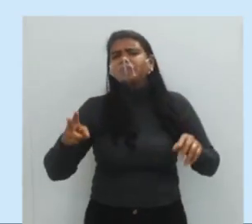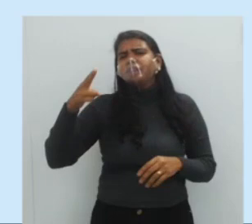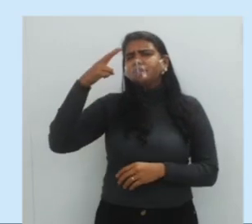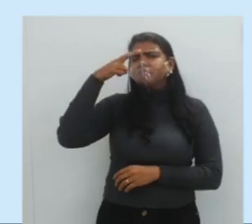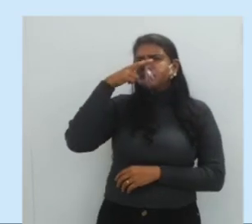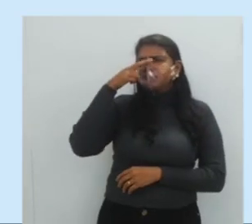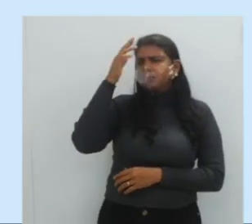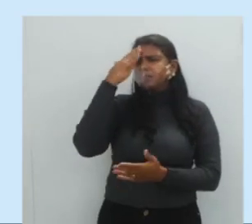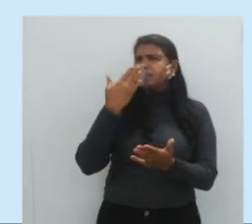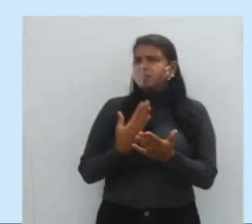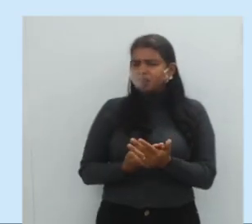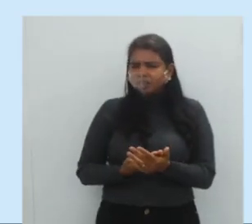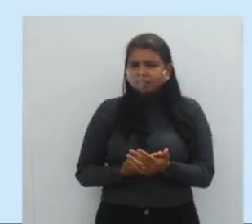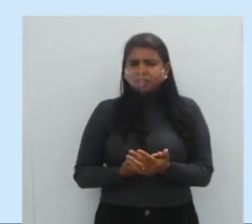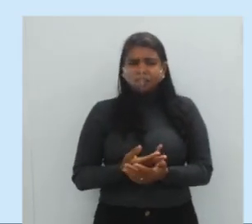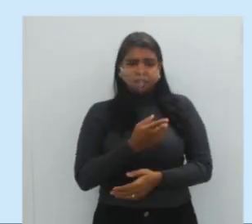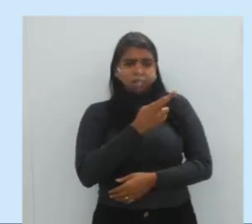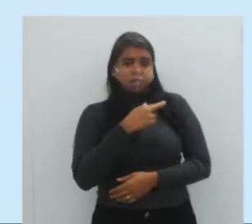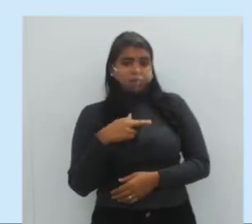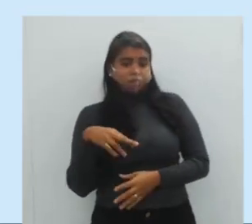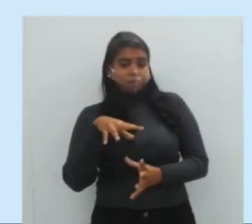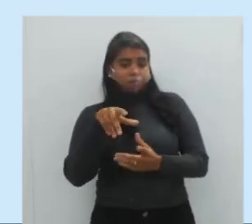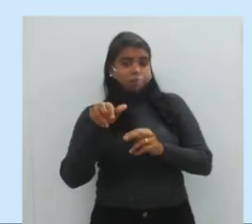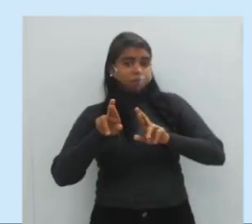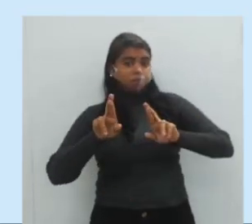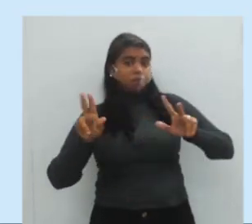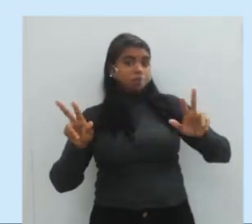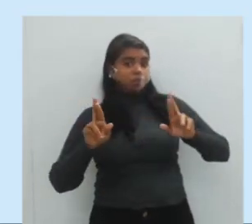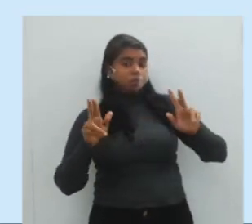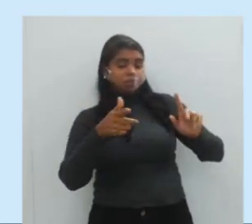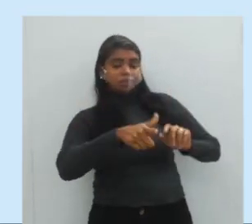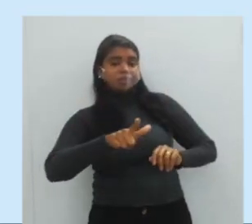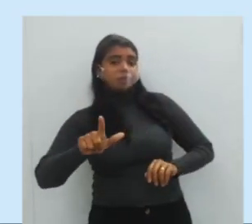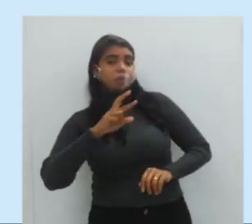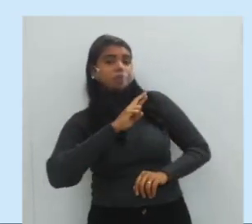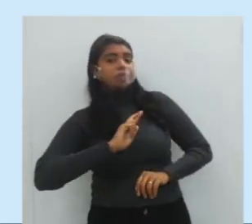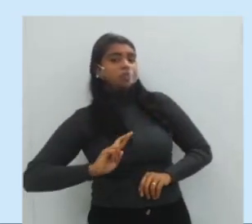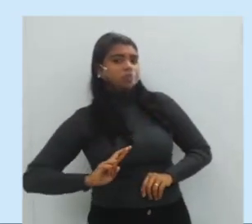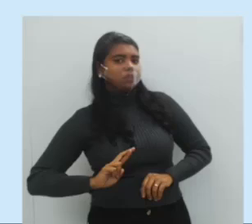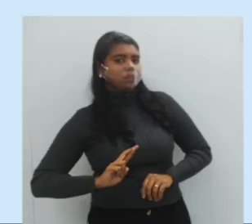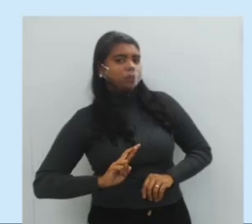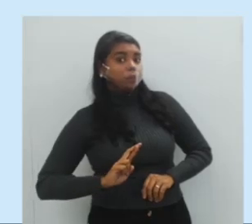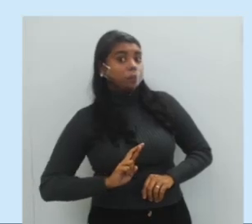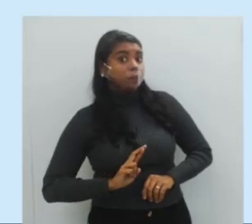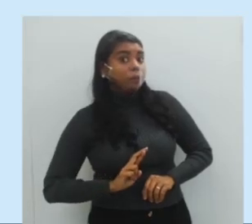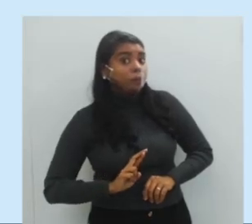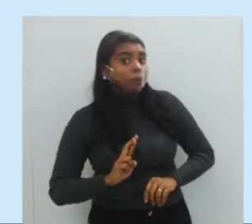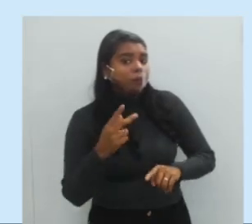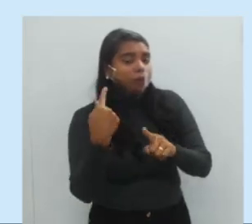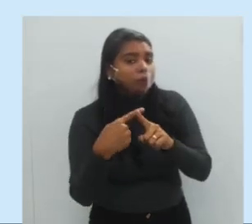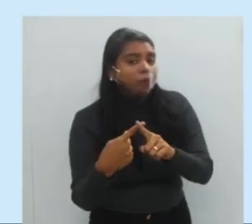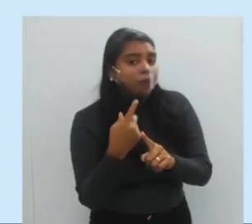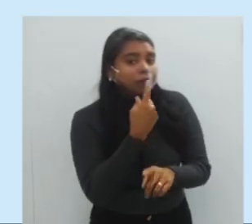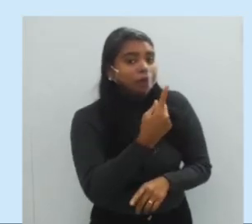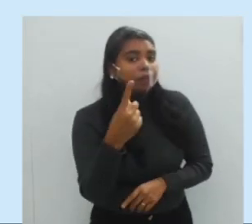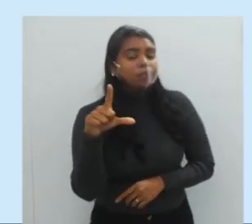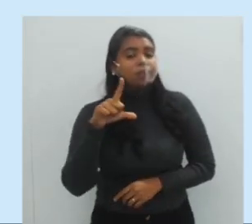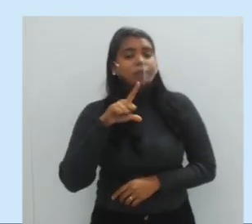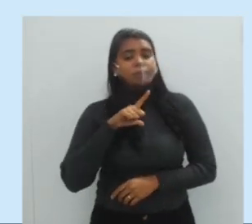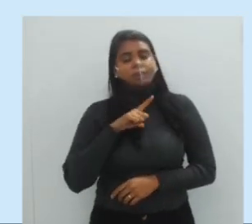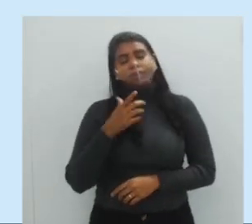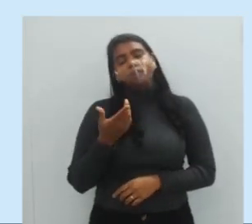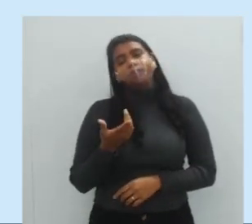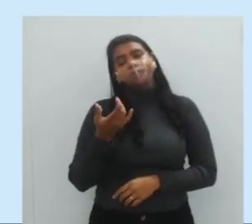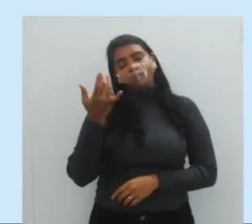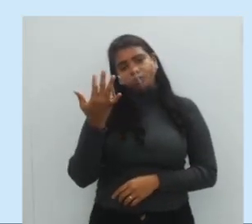e visões do mundo será aquilo que vai diferenciar uma religião de outra religião, porque cada uma